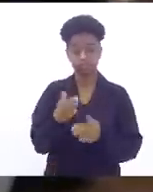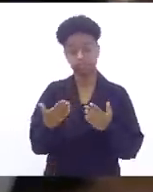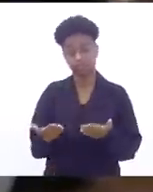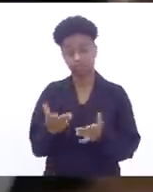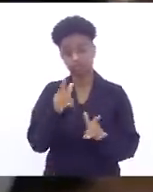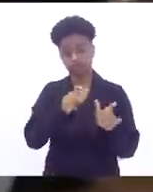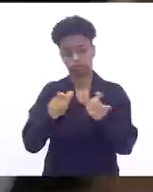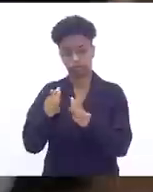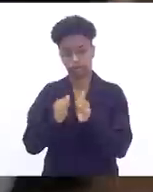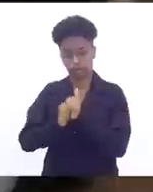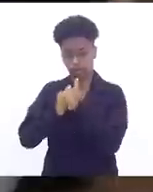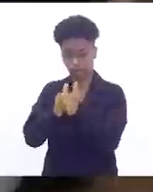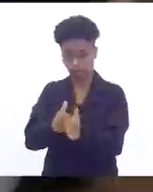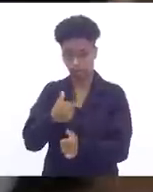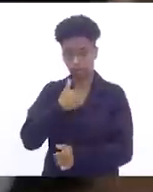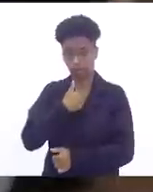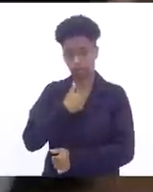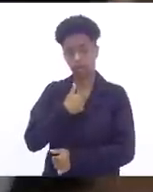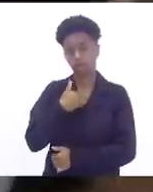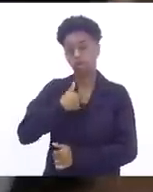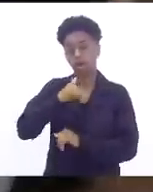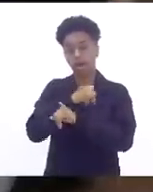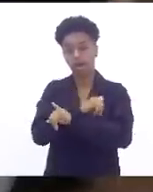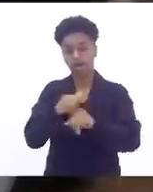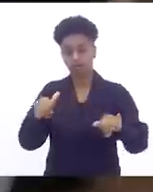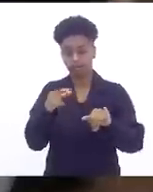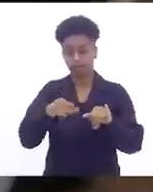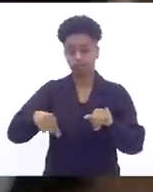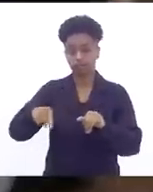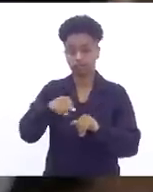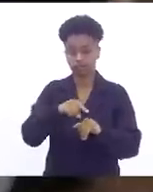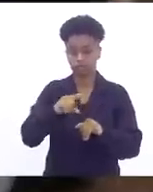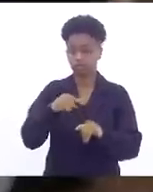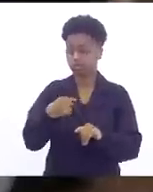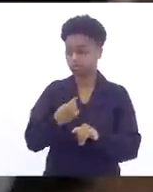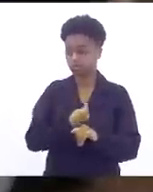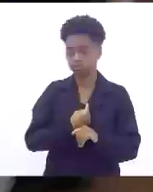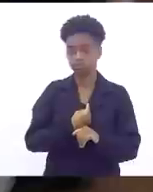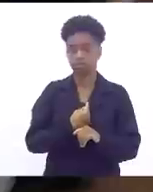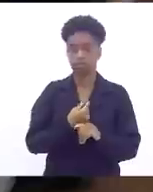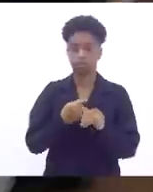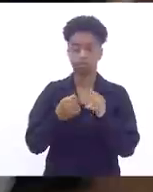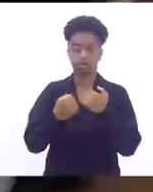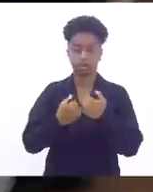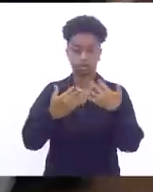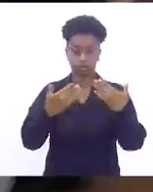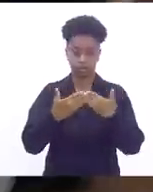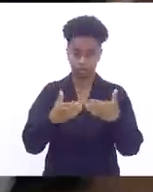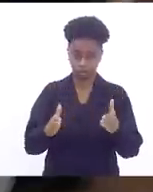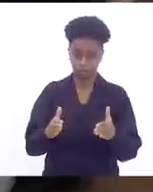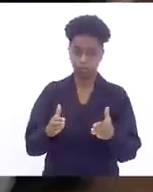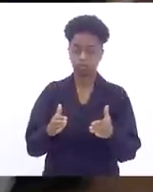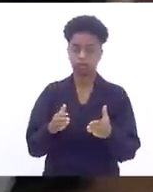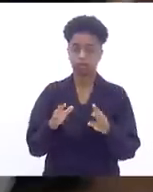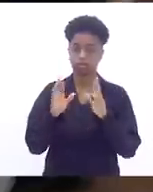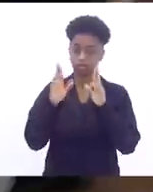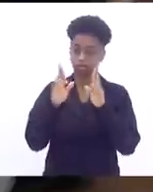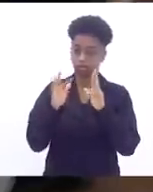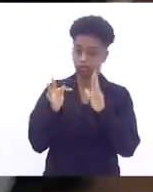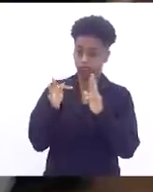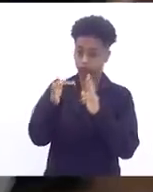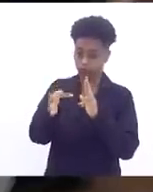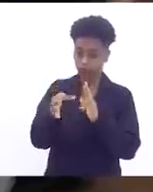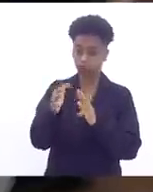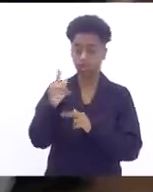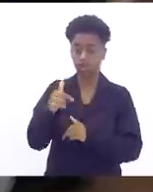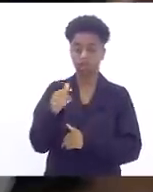que me acompanha só para avisar que a nossa audiência pública se Deus quiser e muito breve vai ser sobre